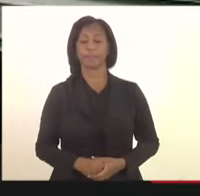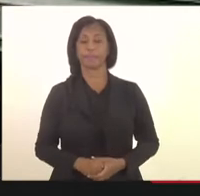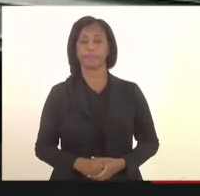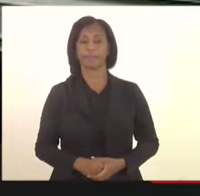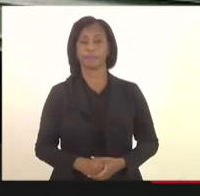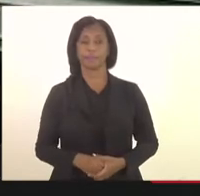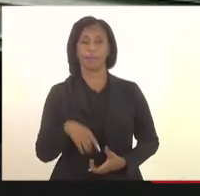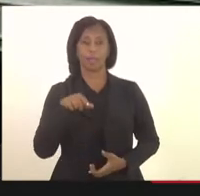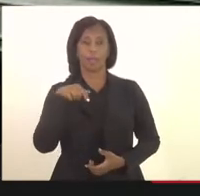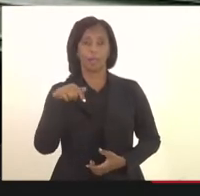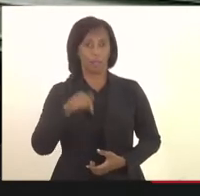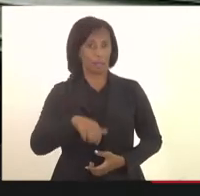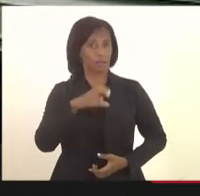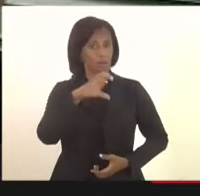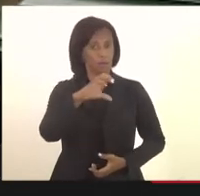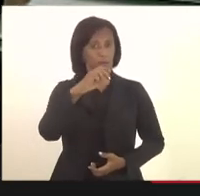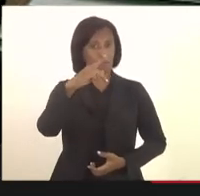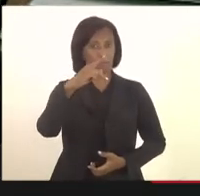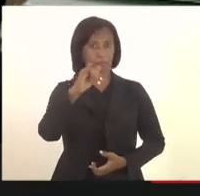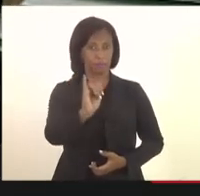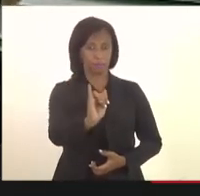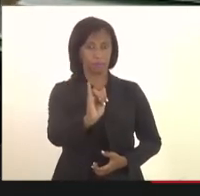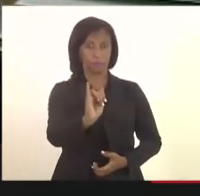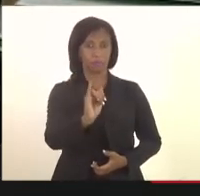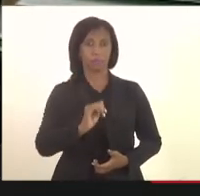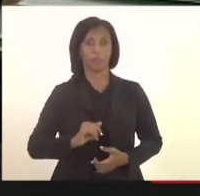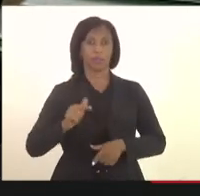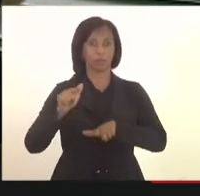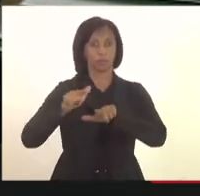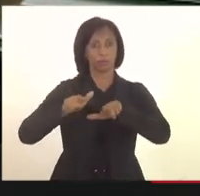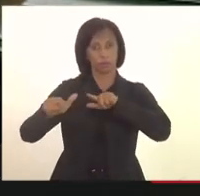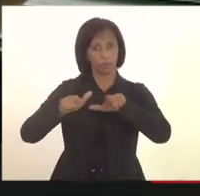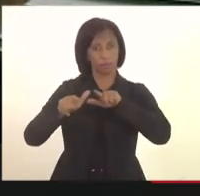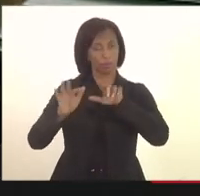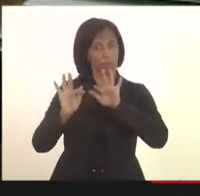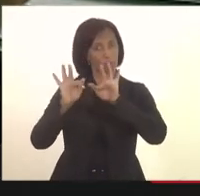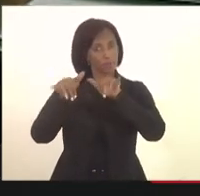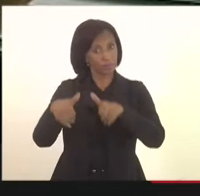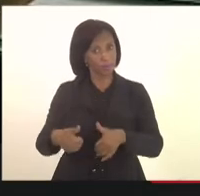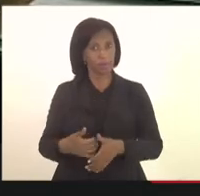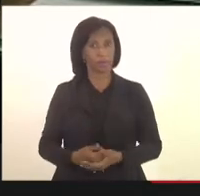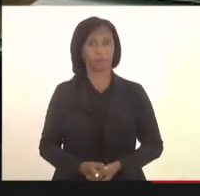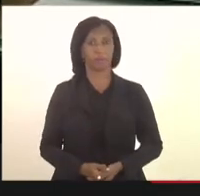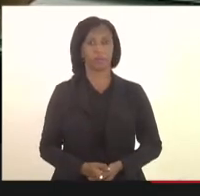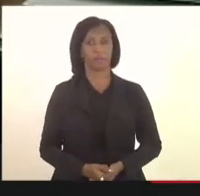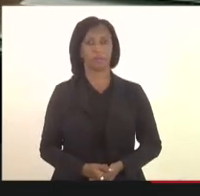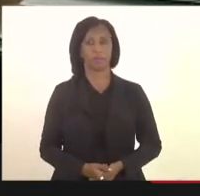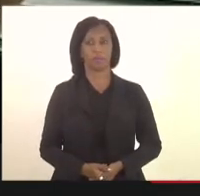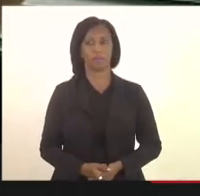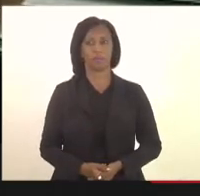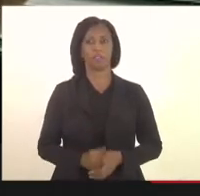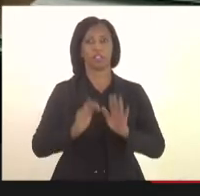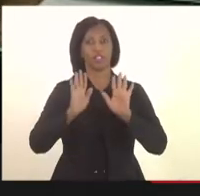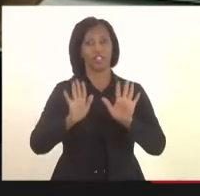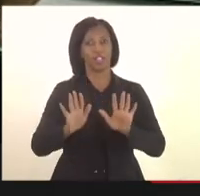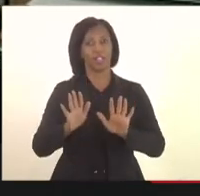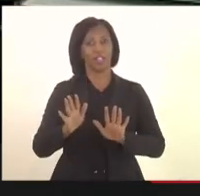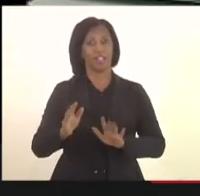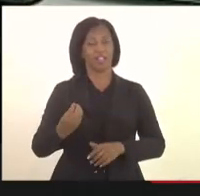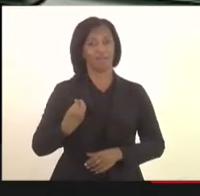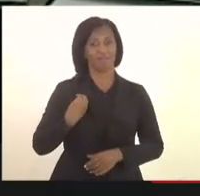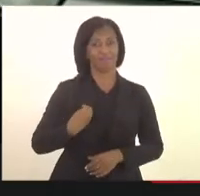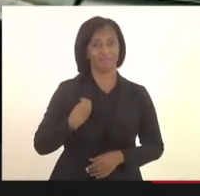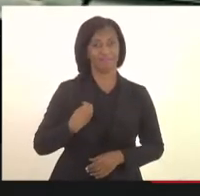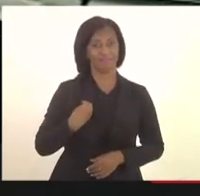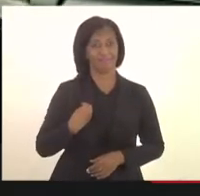esta CPI, nos seus trabalhos finais, e já contando aqui com a presença do